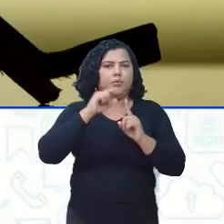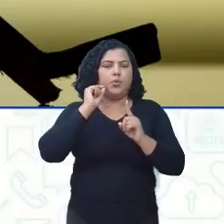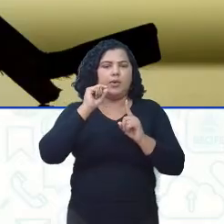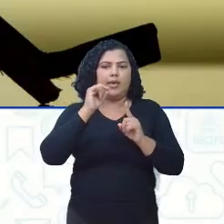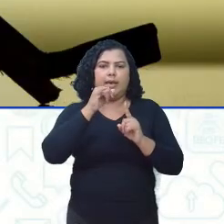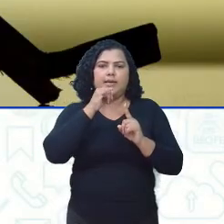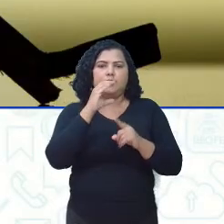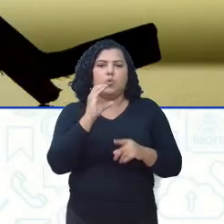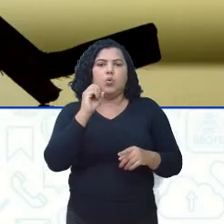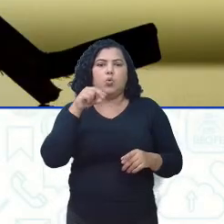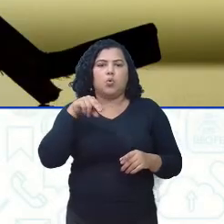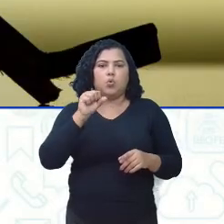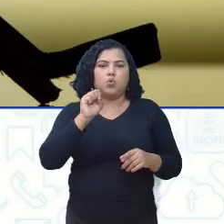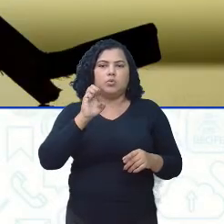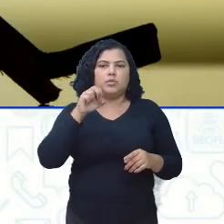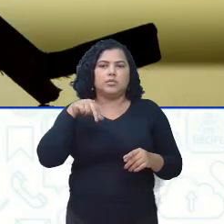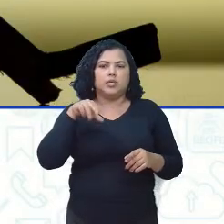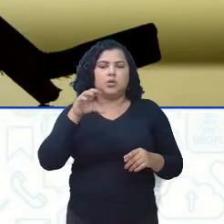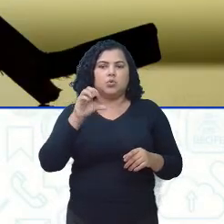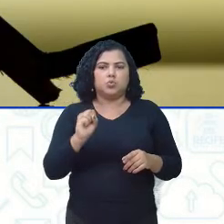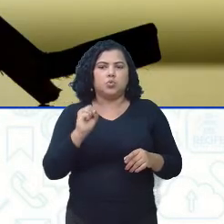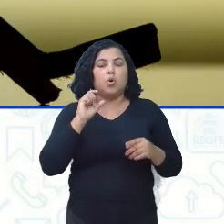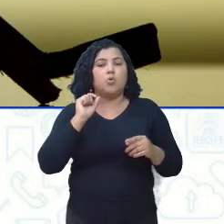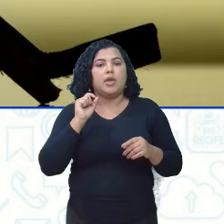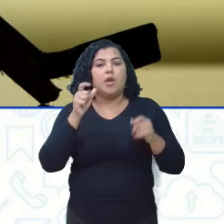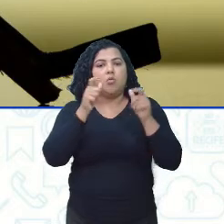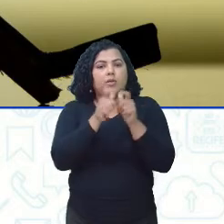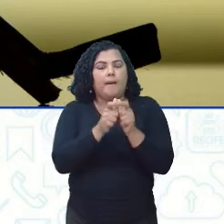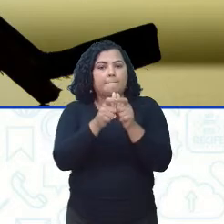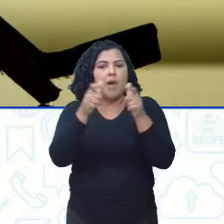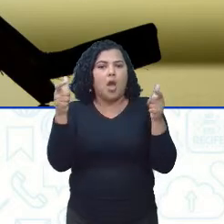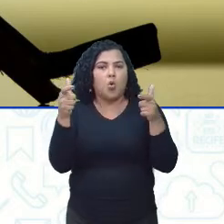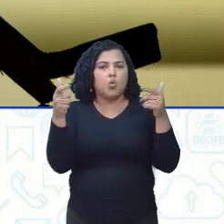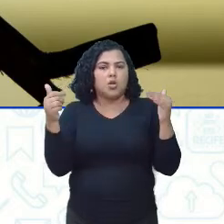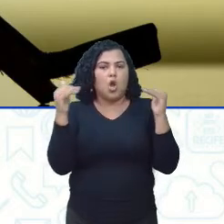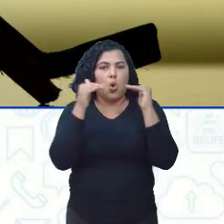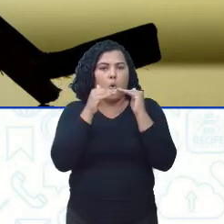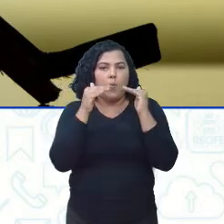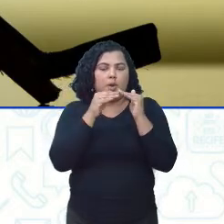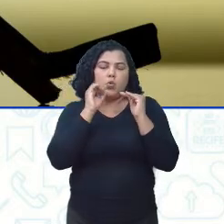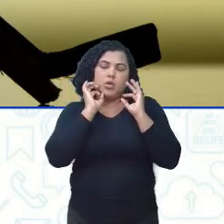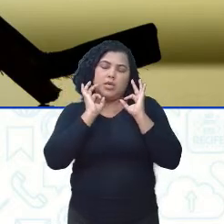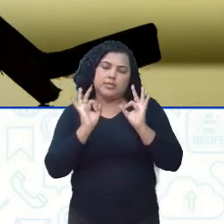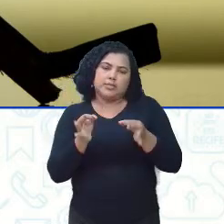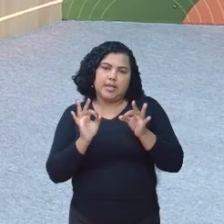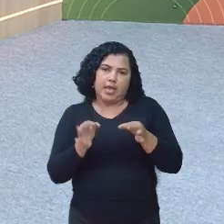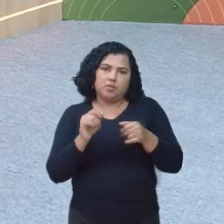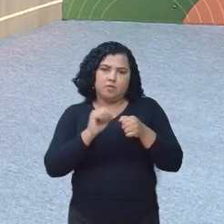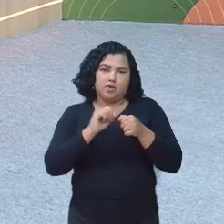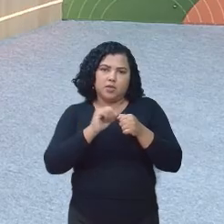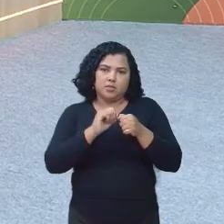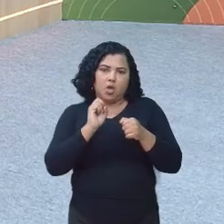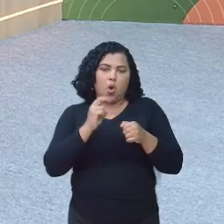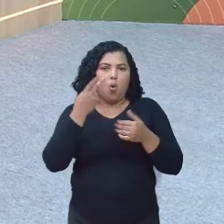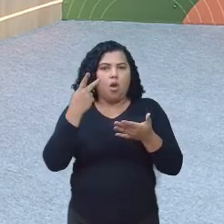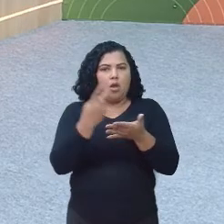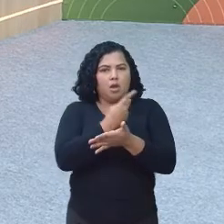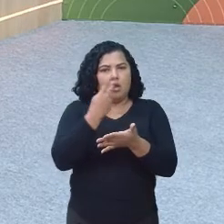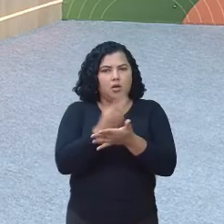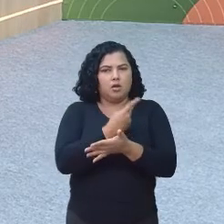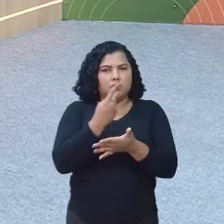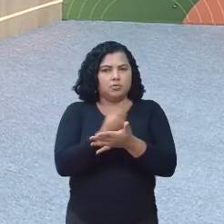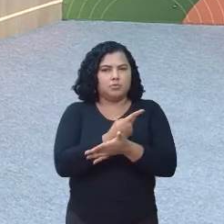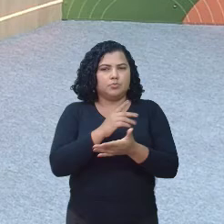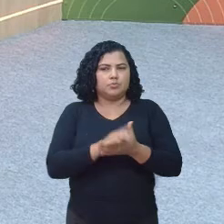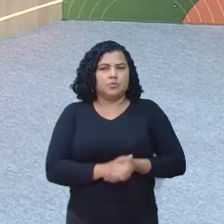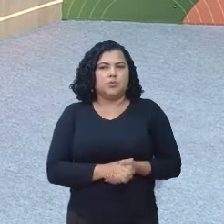maioria chega a um acordo do que é certo fazer e do que é errado. Então,